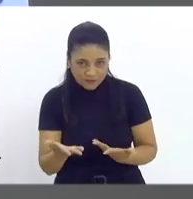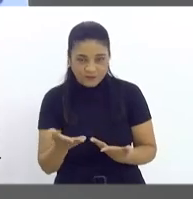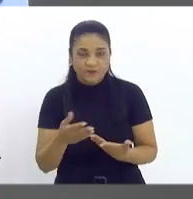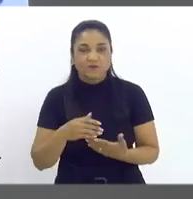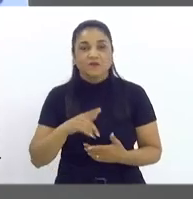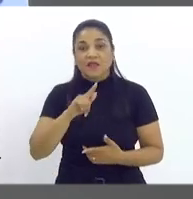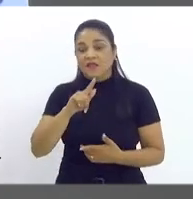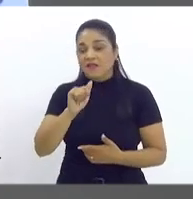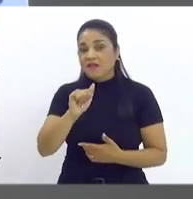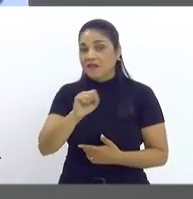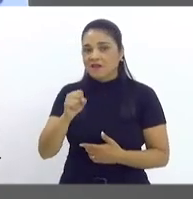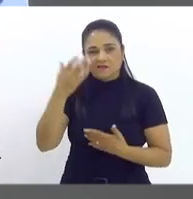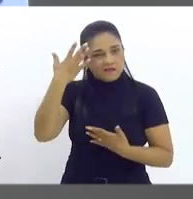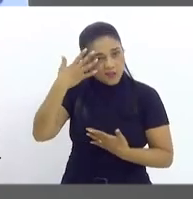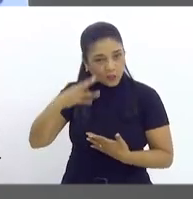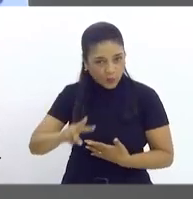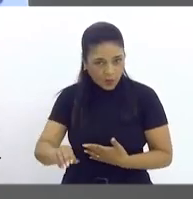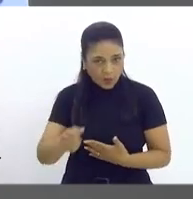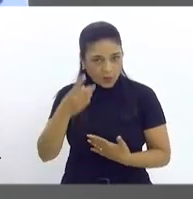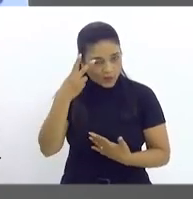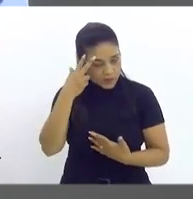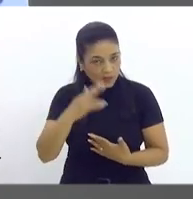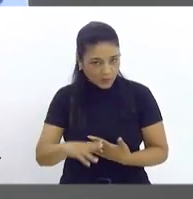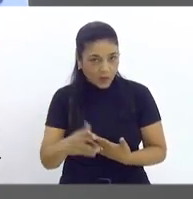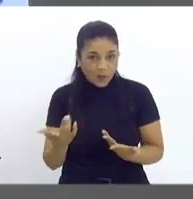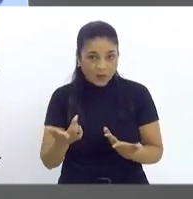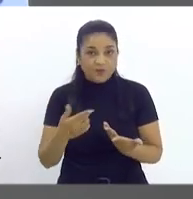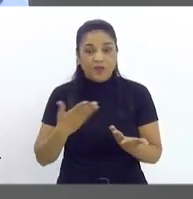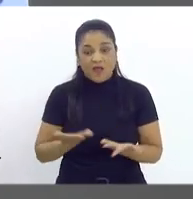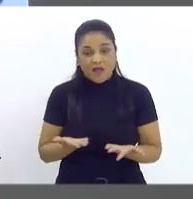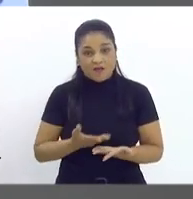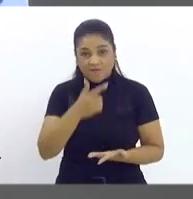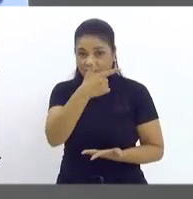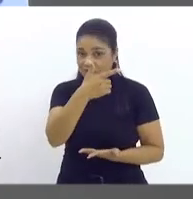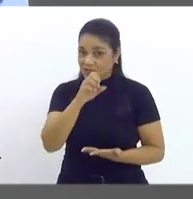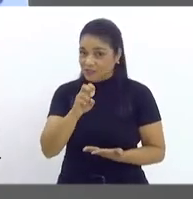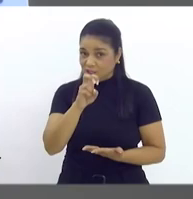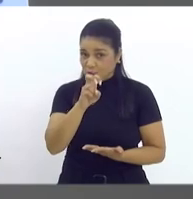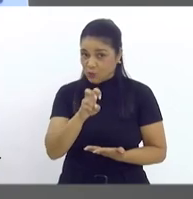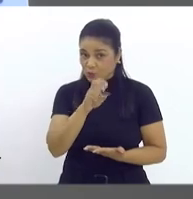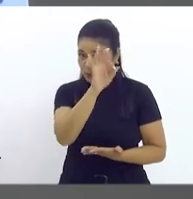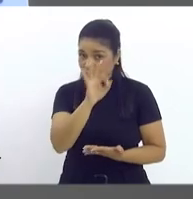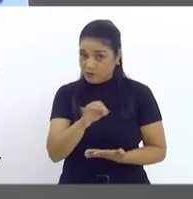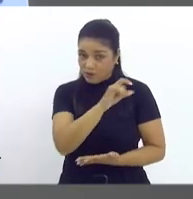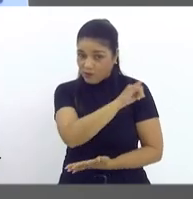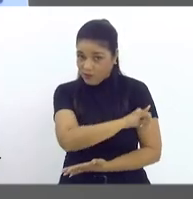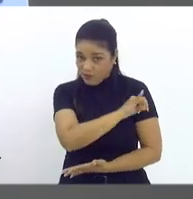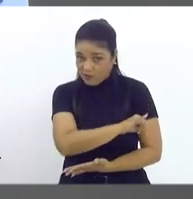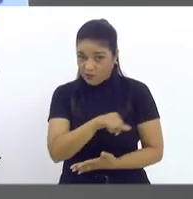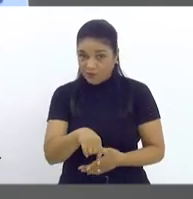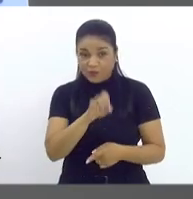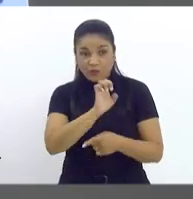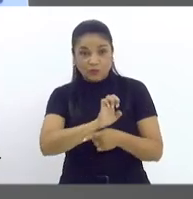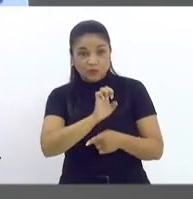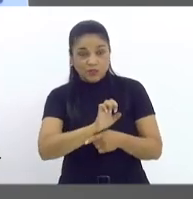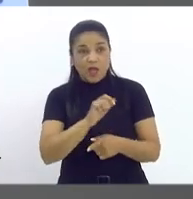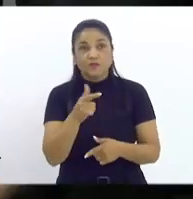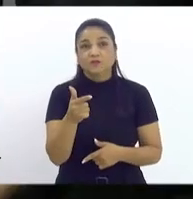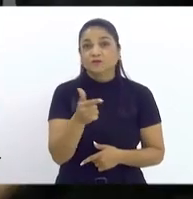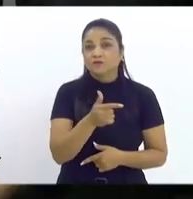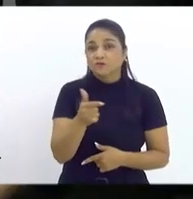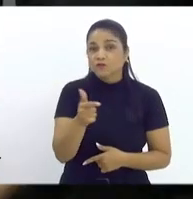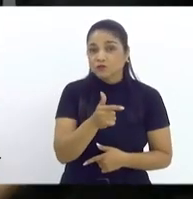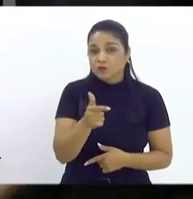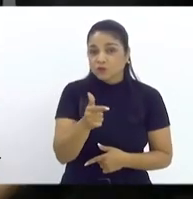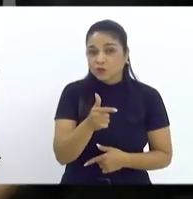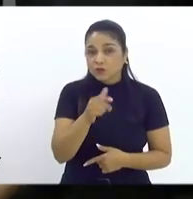no resto do Brasil. Aqui nós temos 25%. E o estado representa 22% do